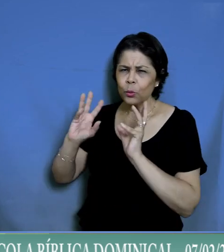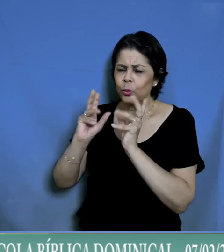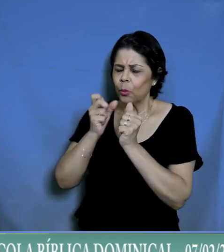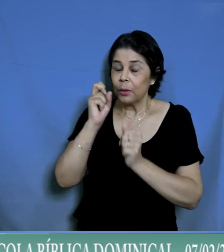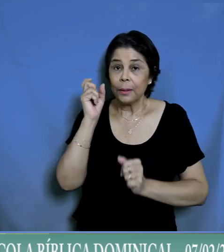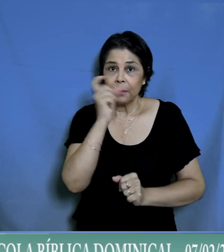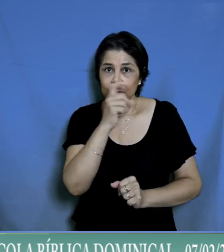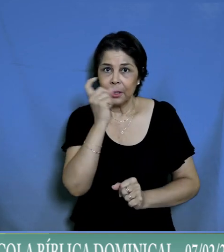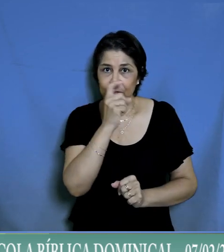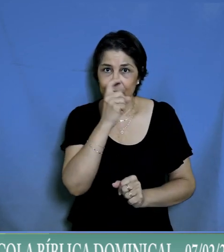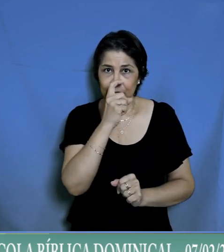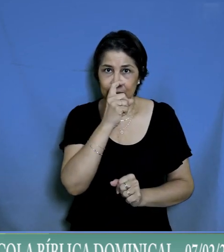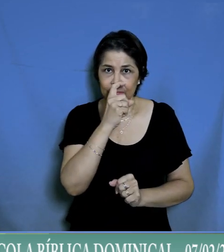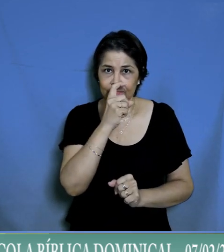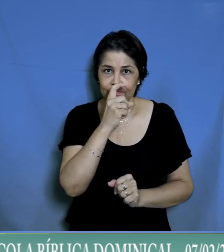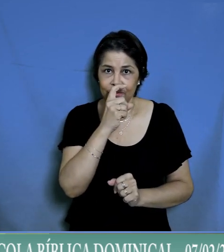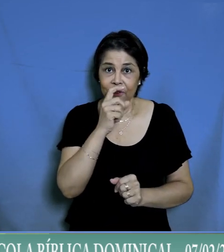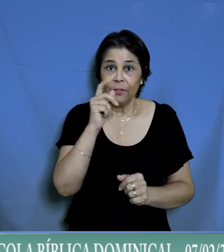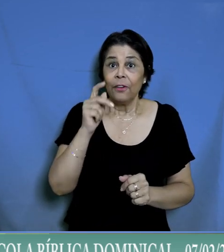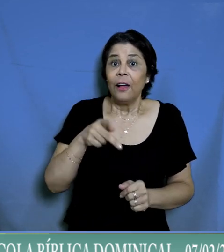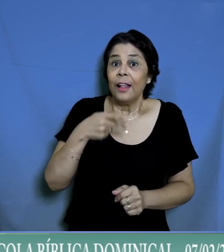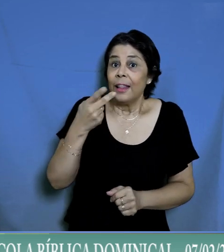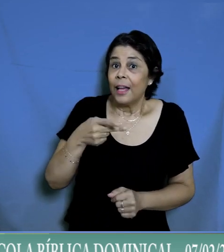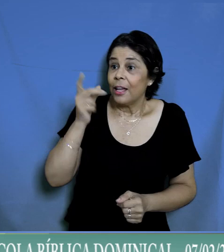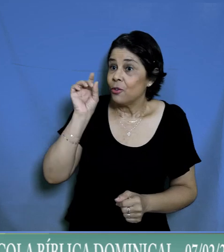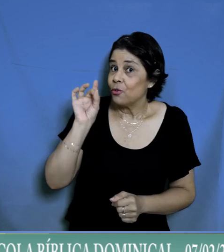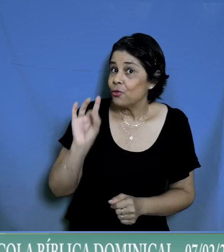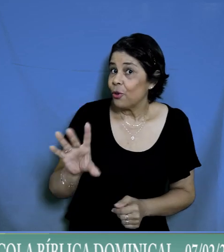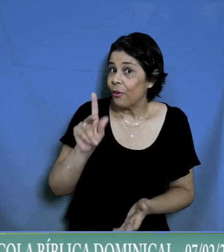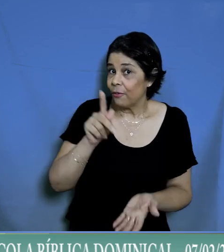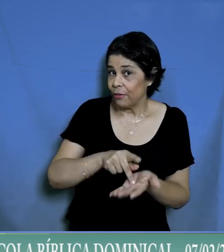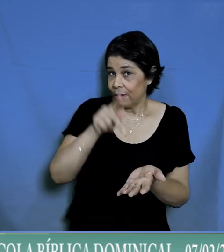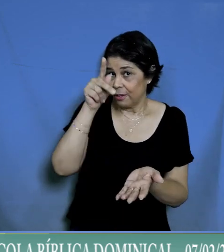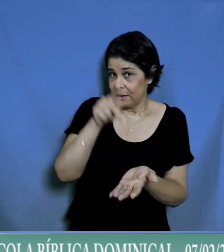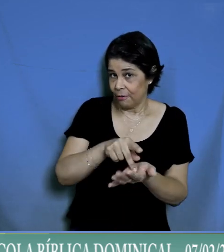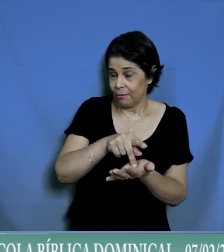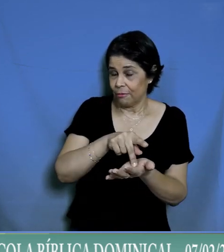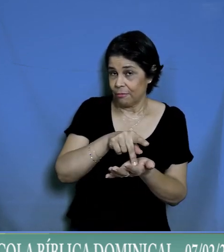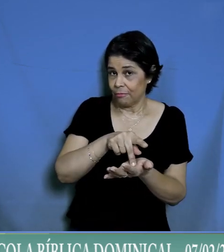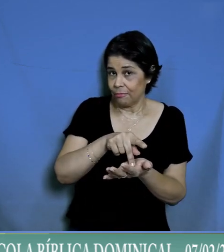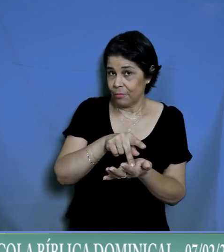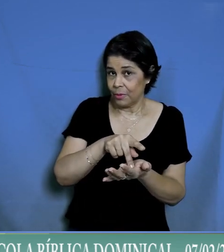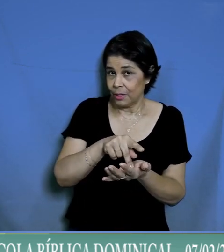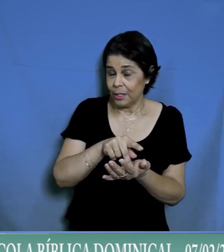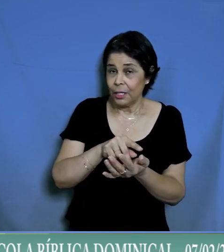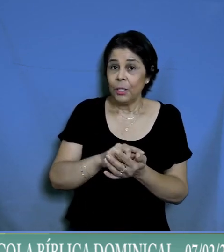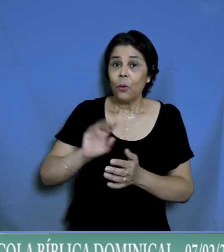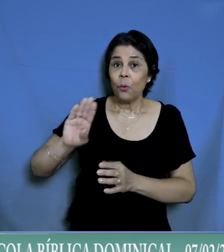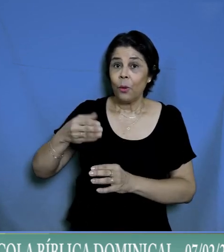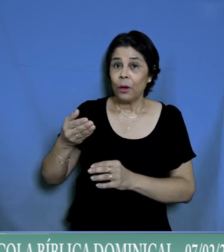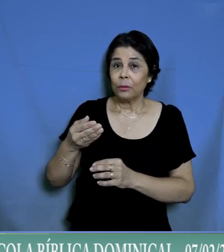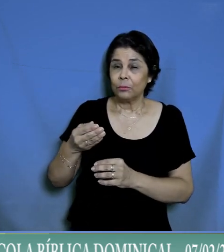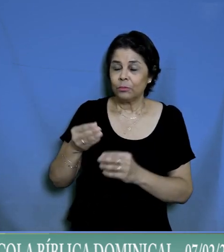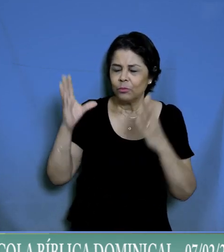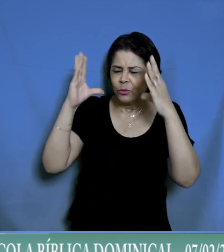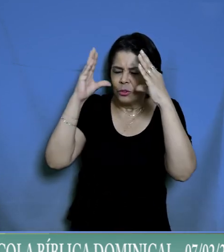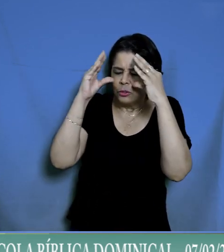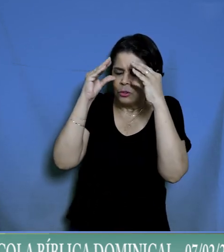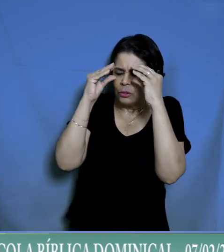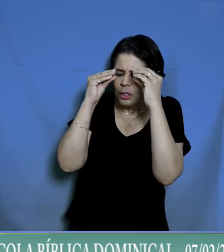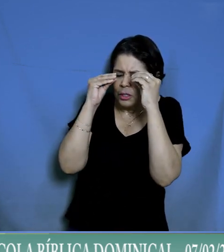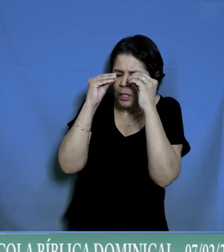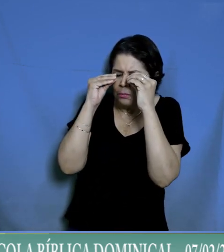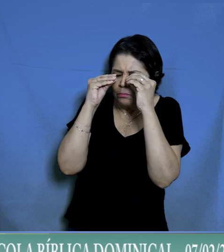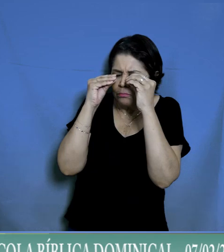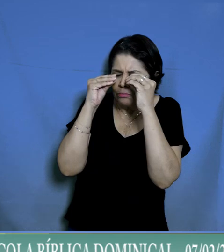pequeis. Não ponha o sol sobre a vossa ira, nem deis lugar ao diabo. Paramos aqui. Agora, Paulo,